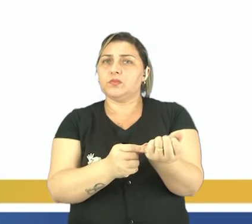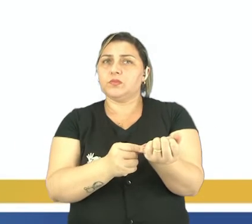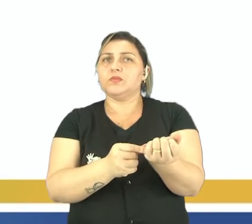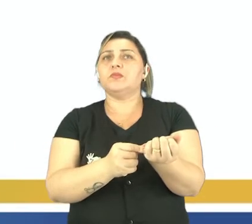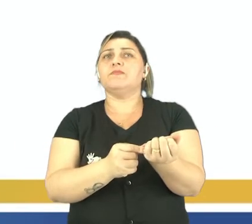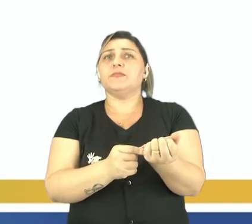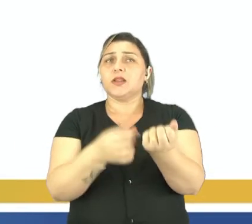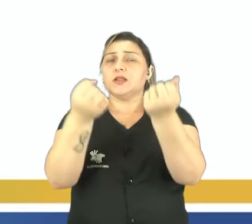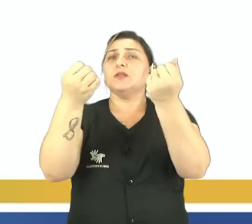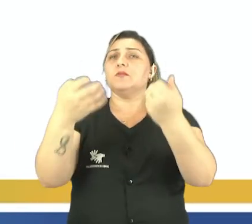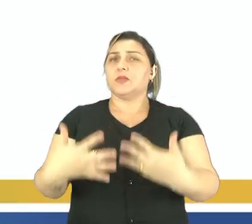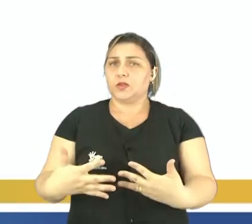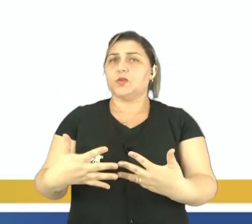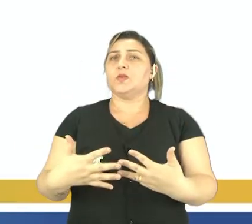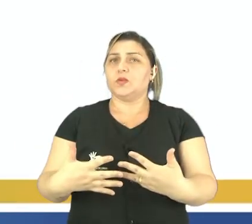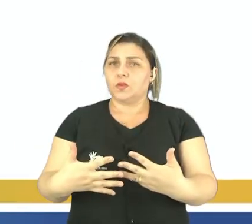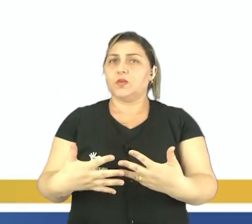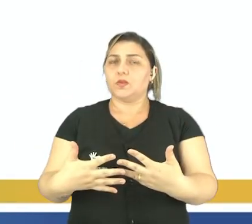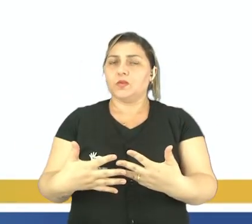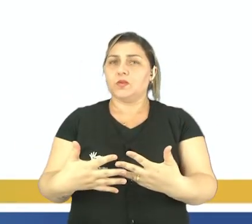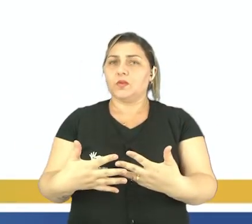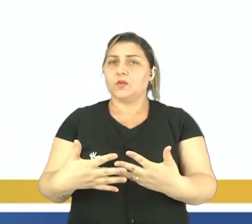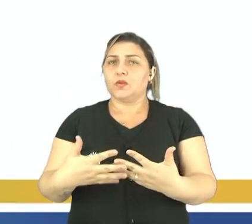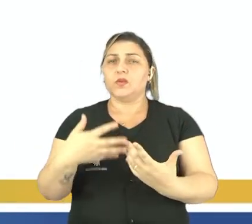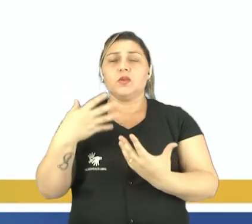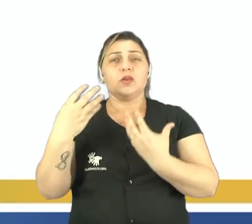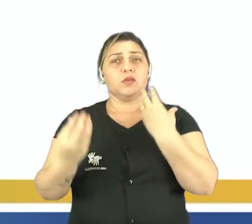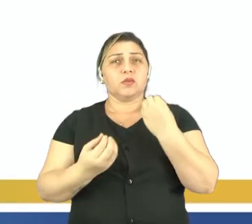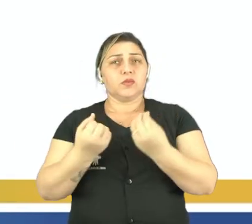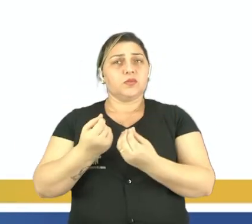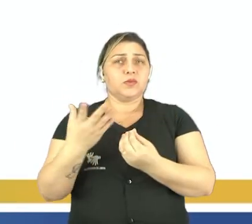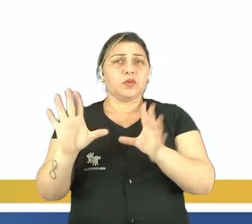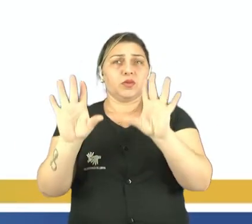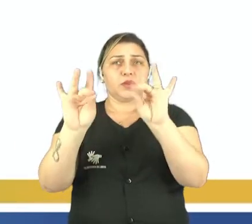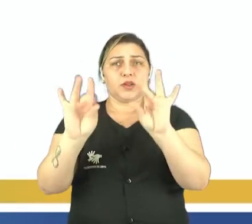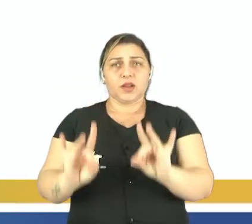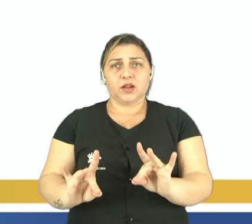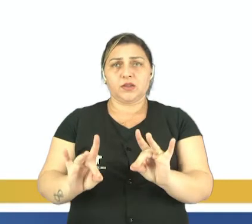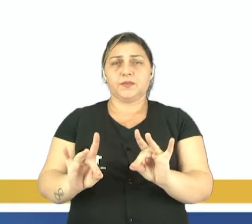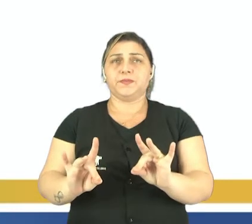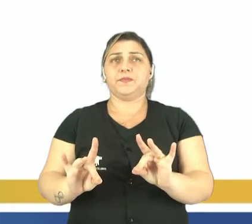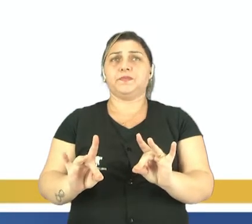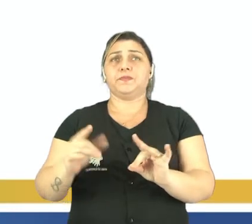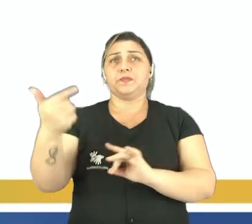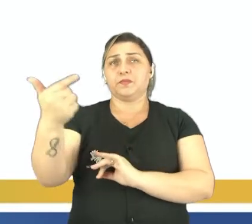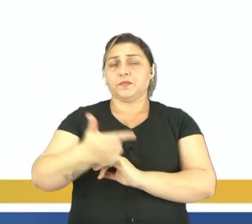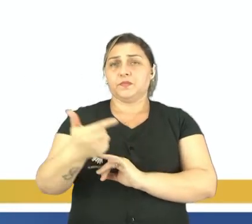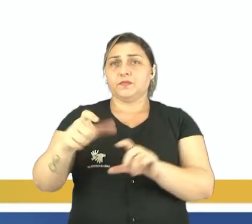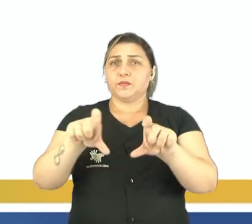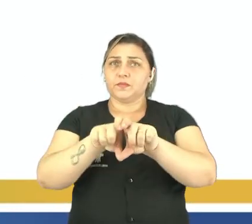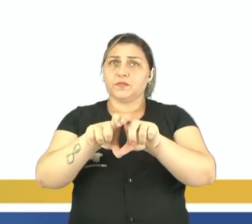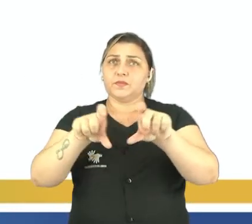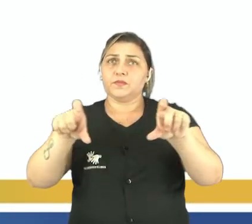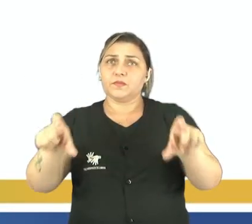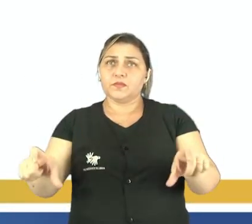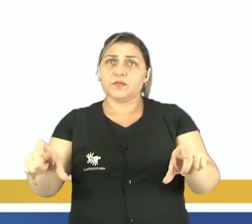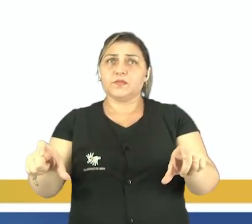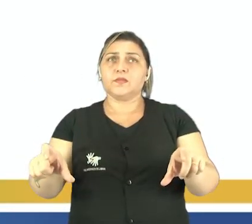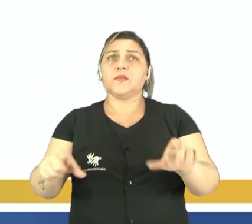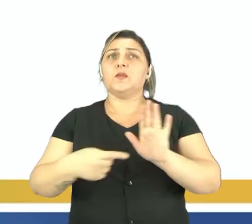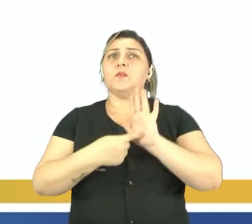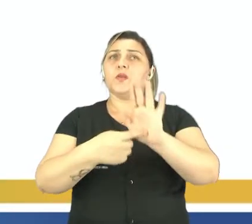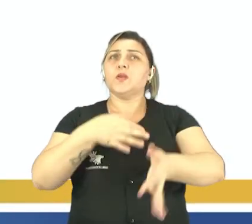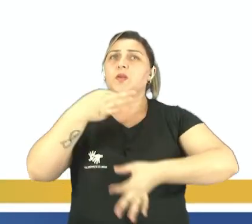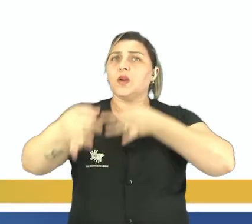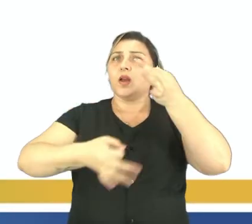ele descreveu o problema dele com maior quantidade de detalhes possível. No segundo parágrafo, no corpo da carta, expõe